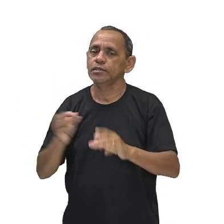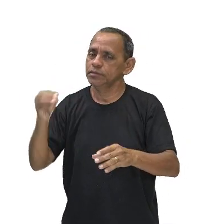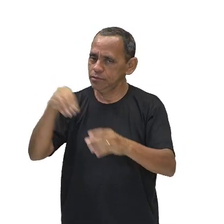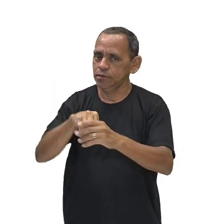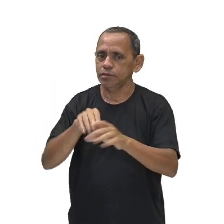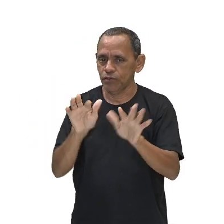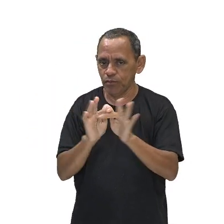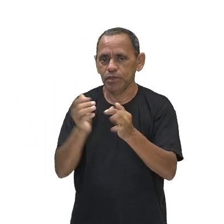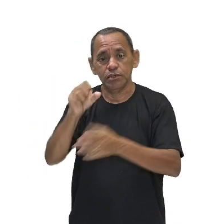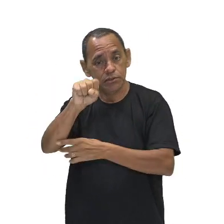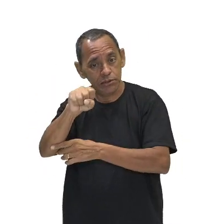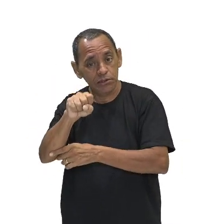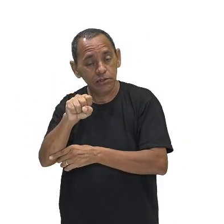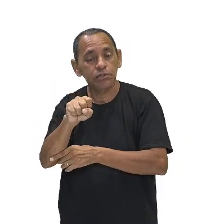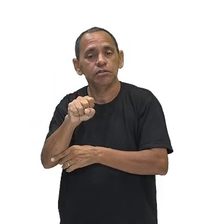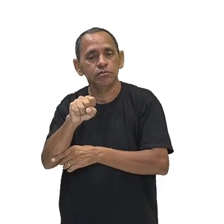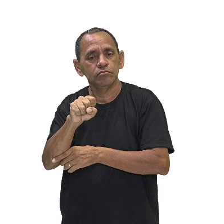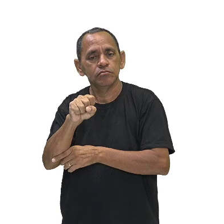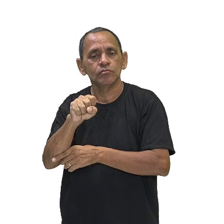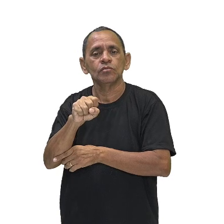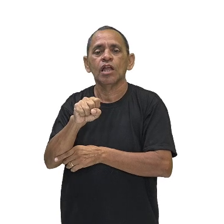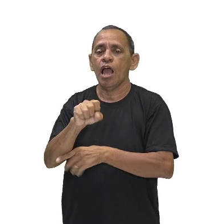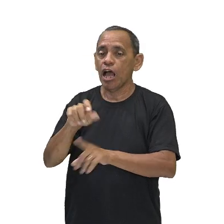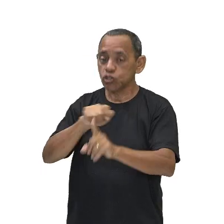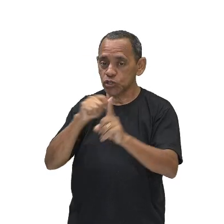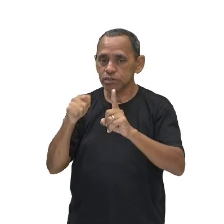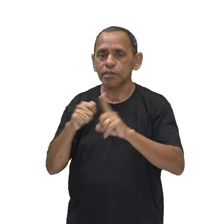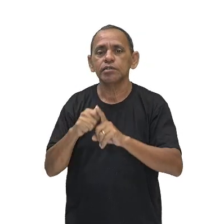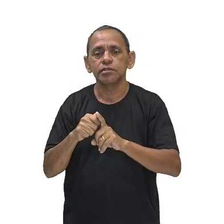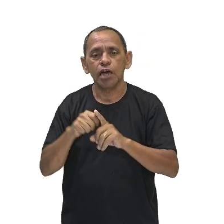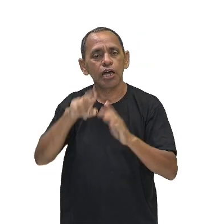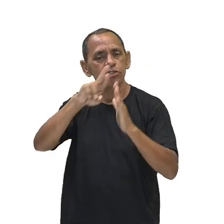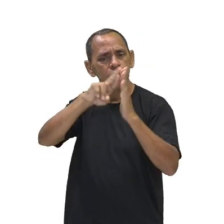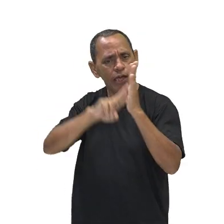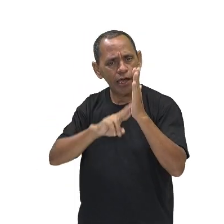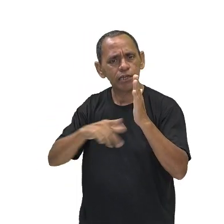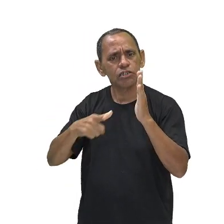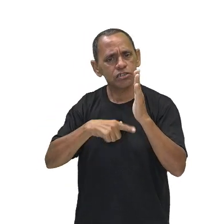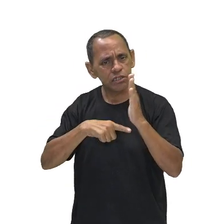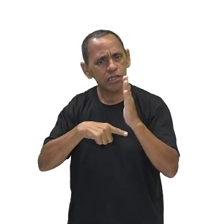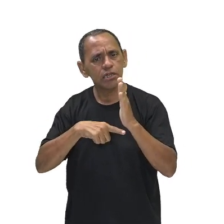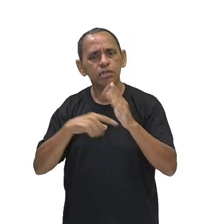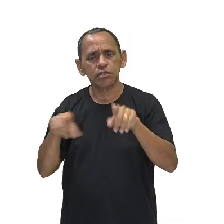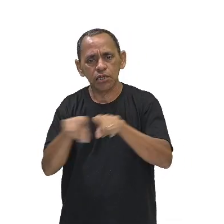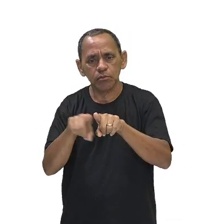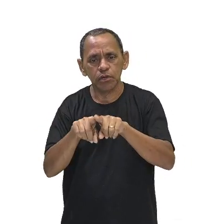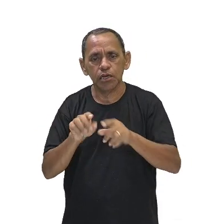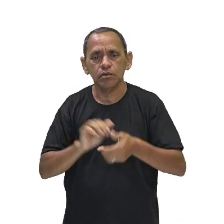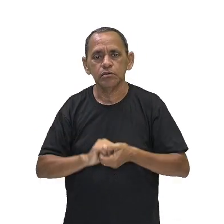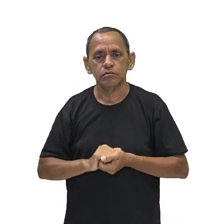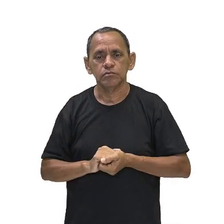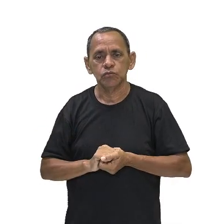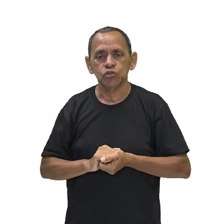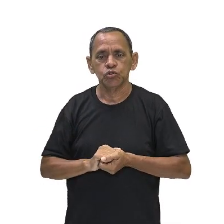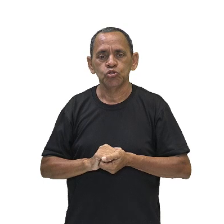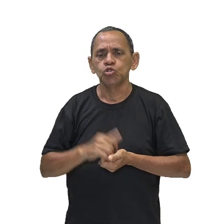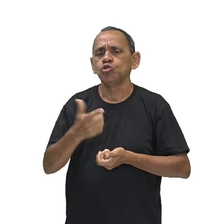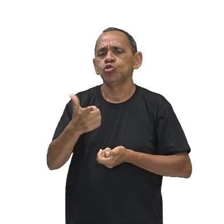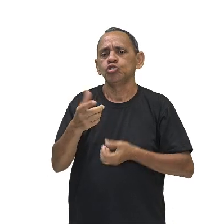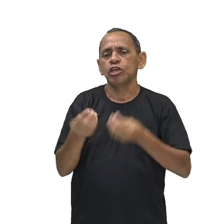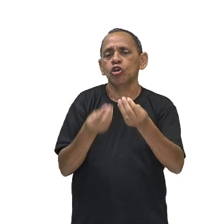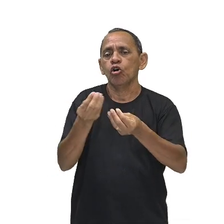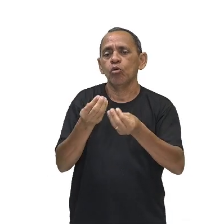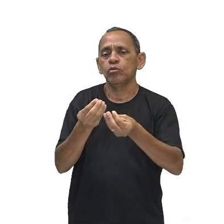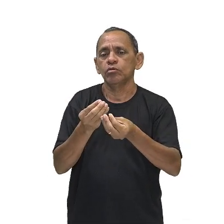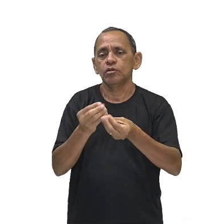a nossa sociedade assim determina. E nós não temos como fugir disso. Apesar de